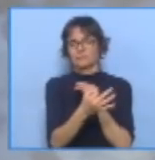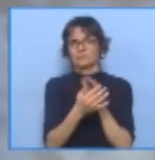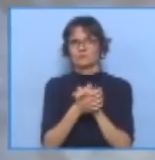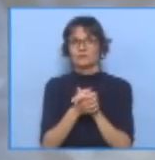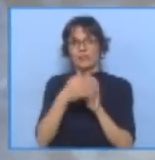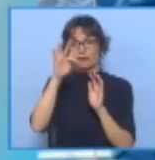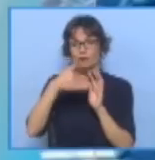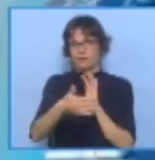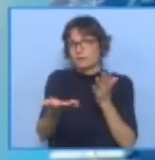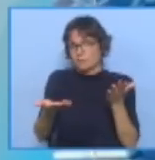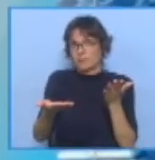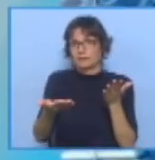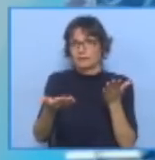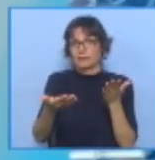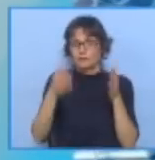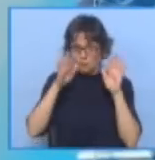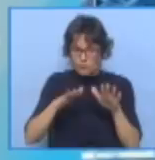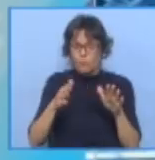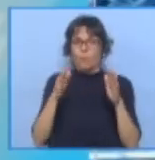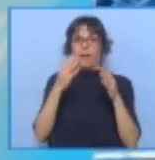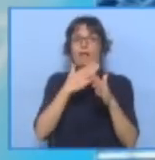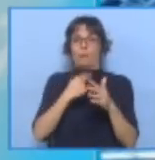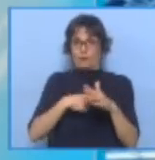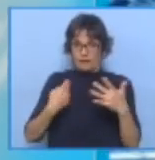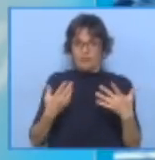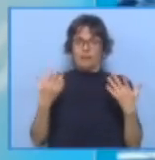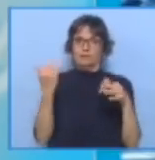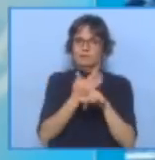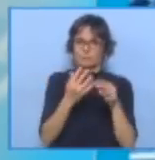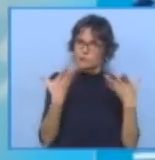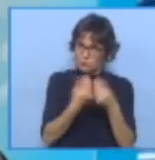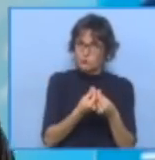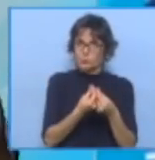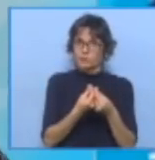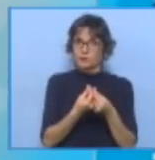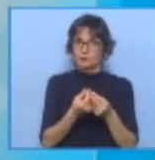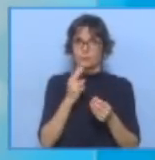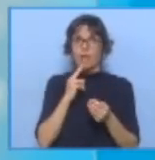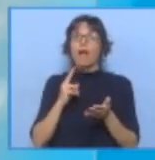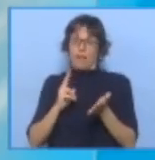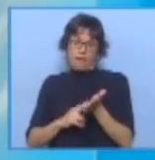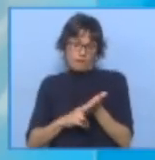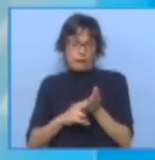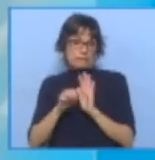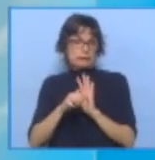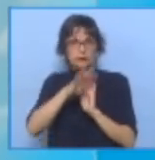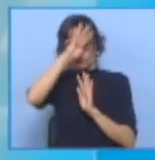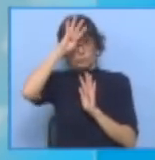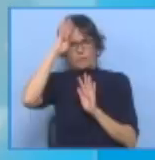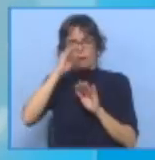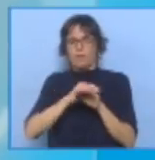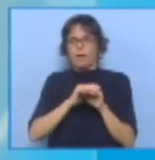Sim. O Papa Francisco é uma pessoa querida por todo o lado.